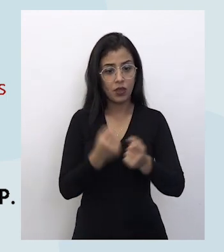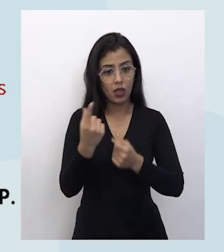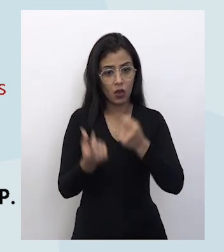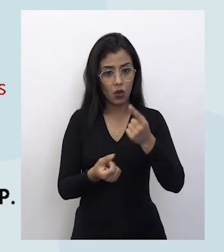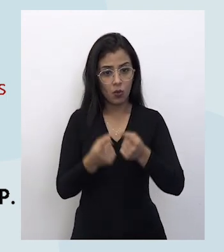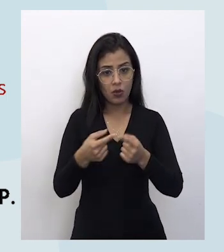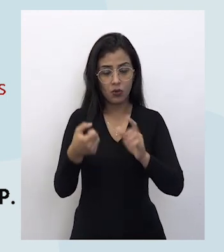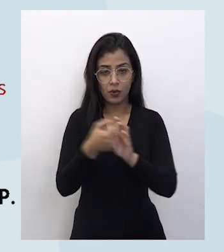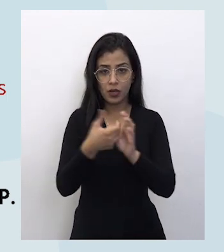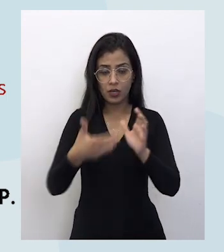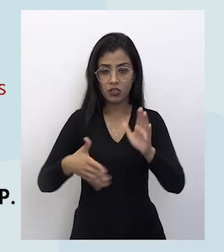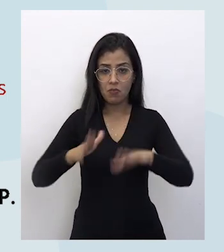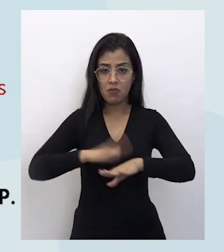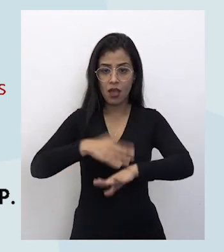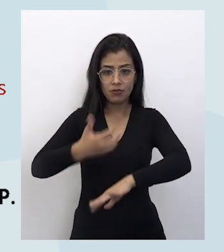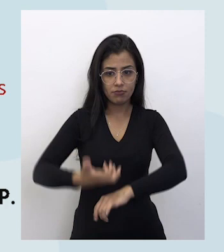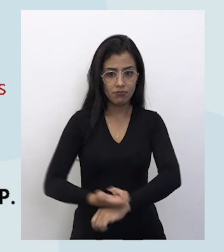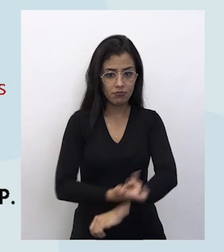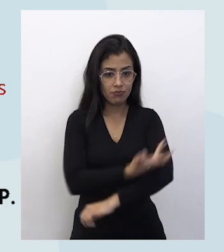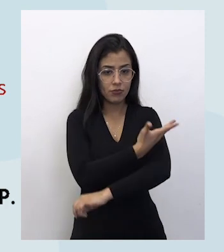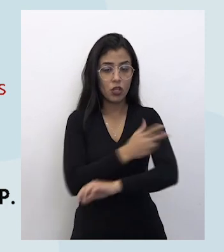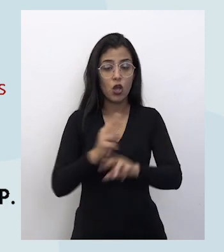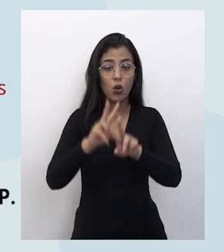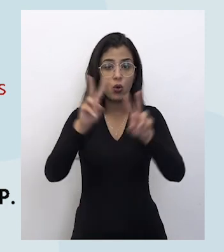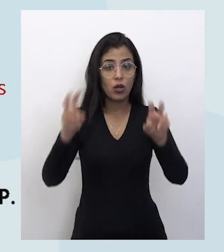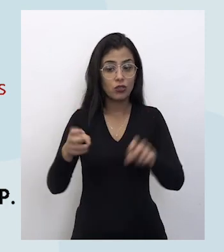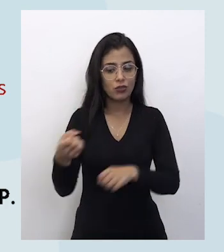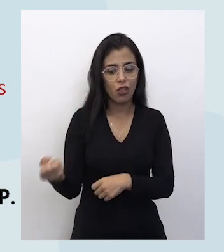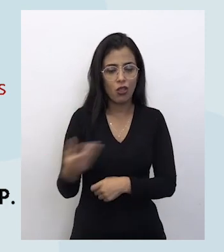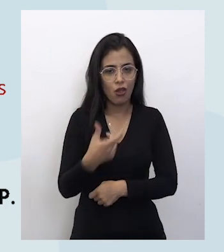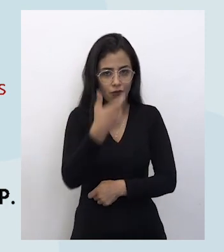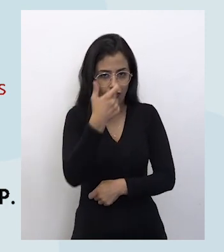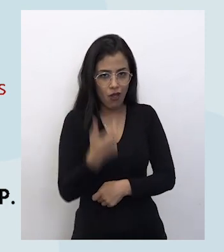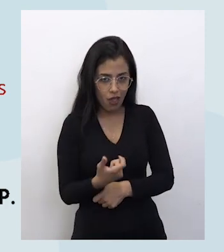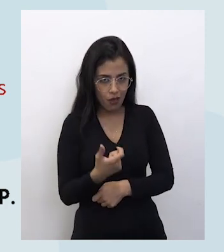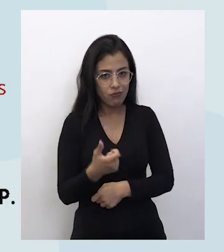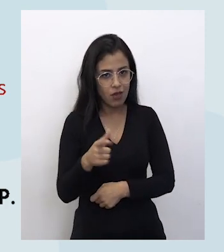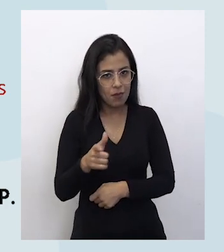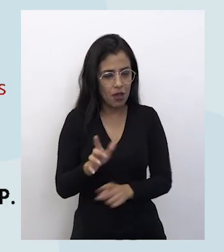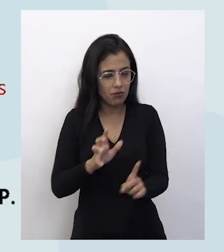mais emotivas, apelativas, quando ele utiliza o novo eu. Esse